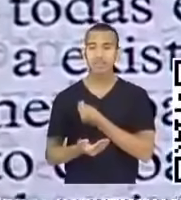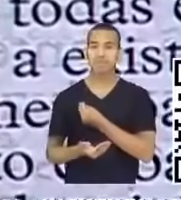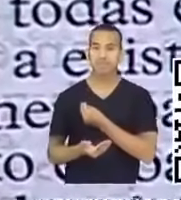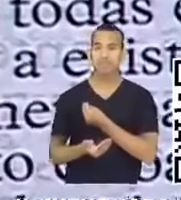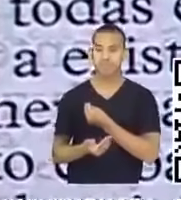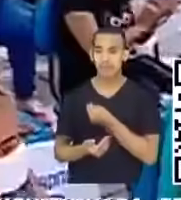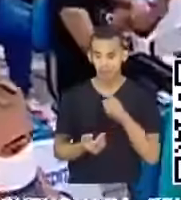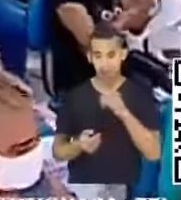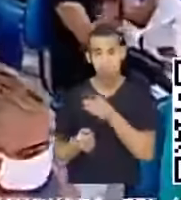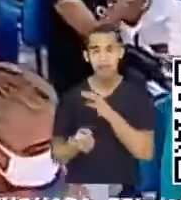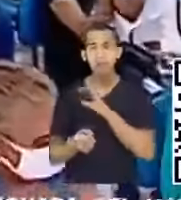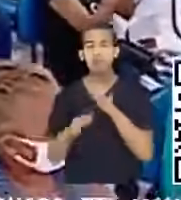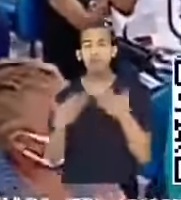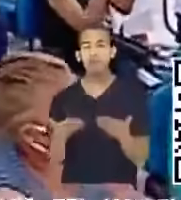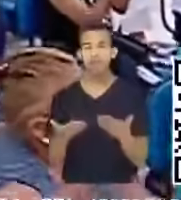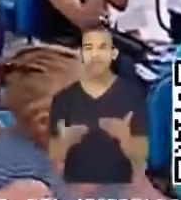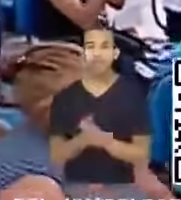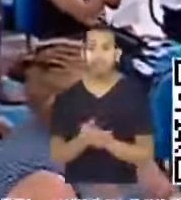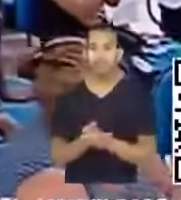de quem igreja